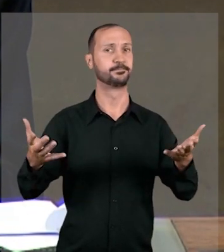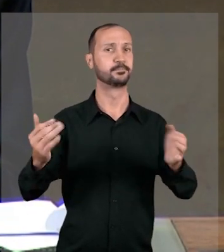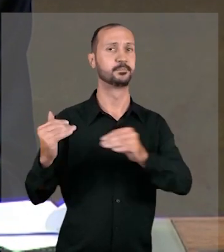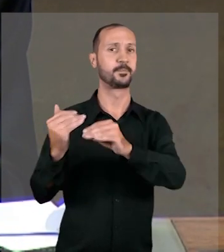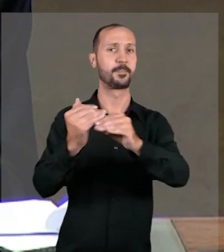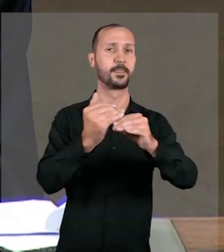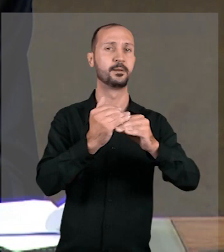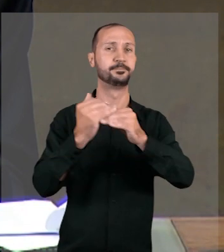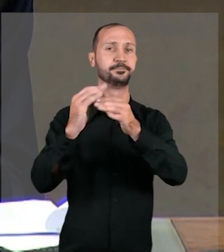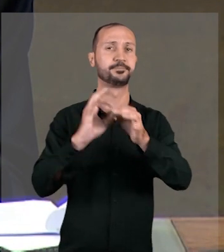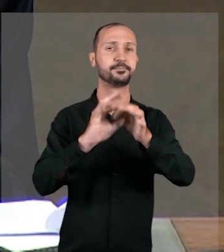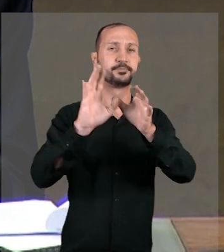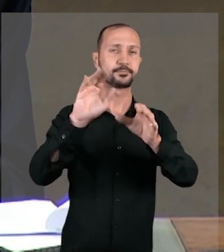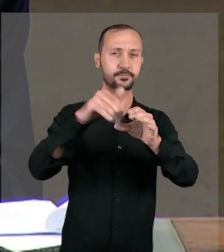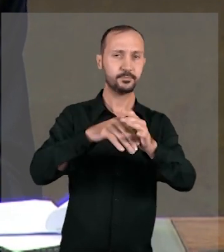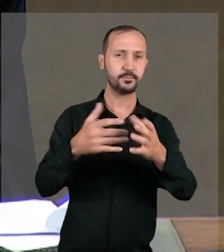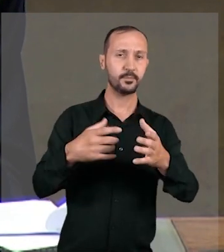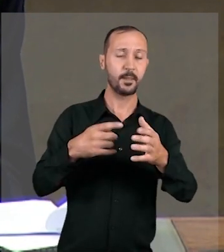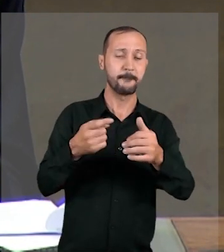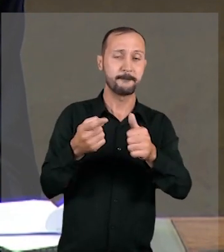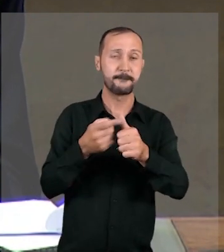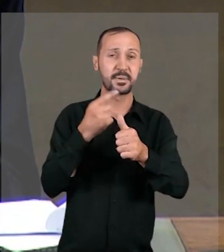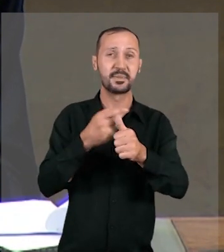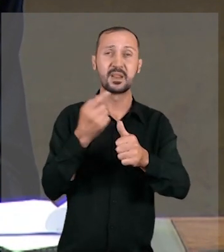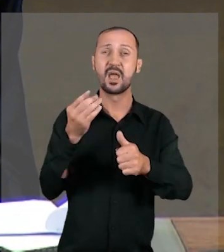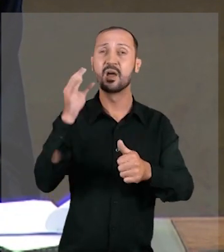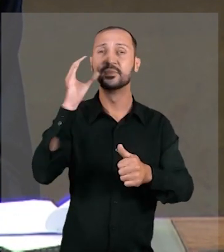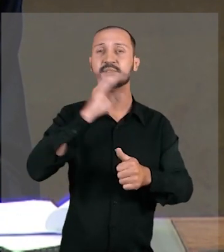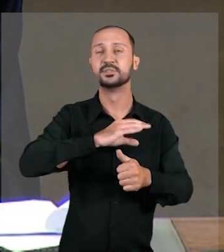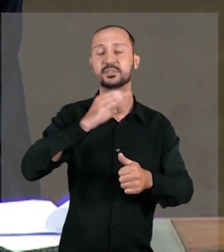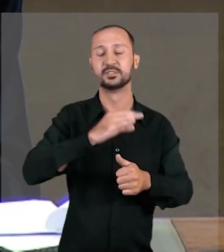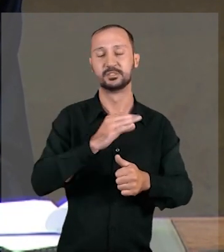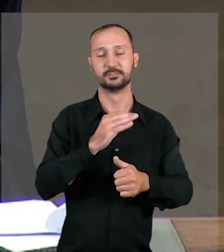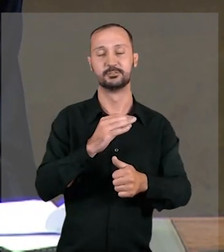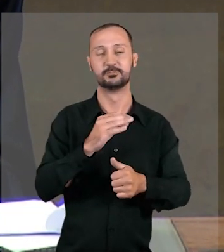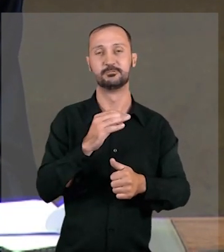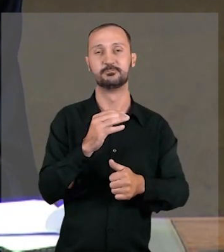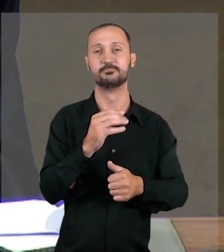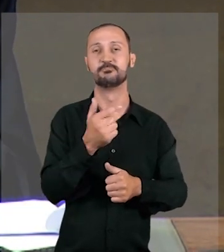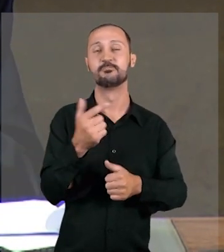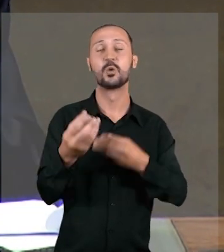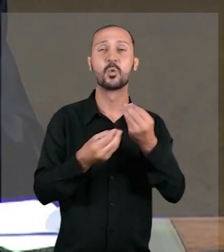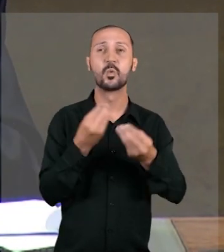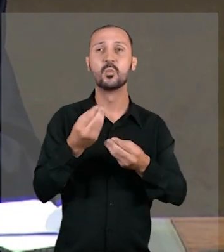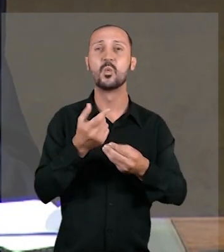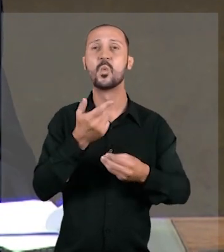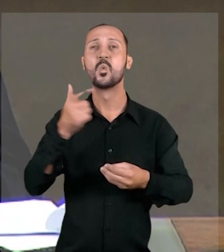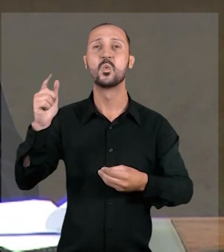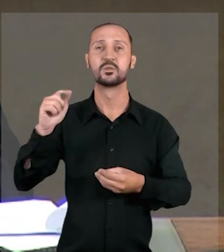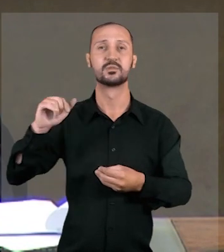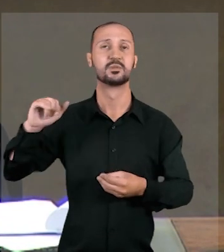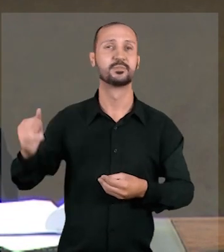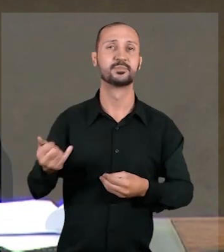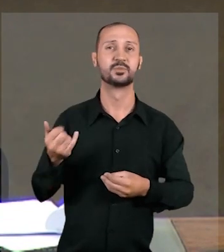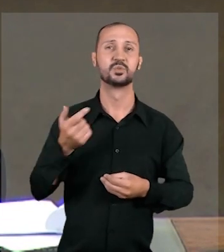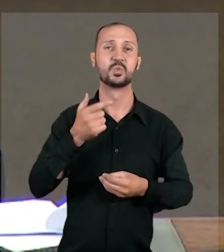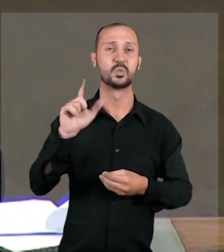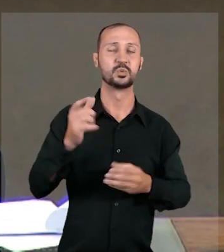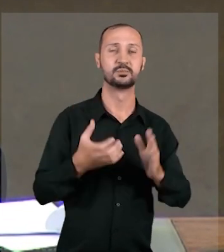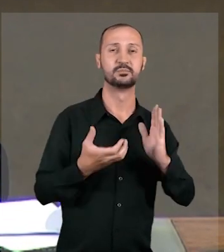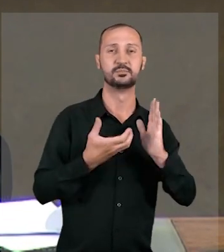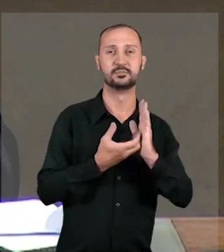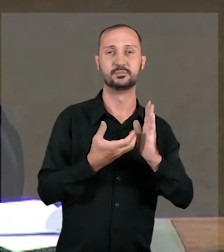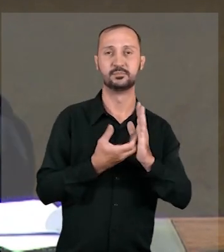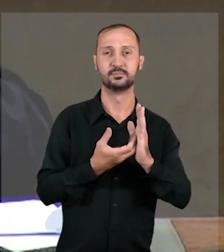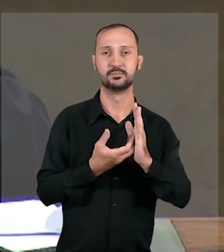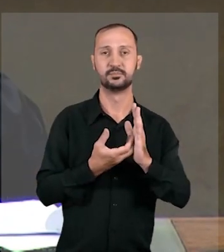democracia, política é gênero de primeira necessidade. E não há alternativa a ela nem ao bom funcionamento do Congresso